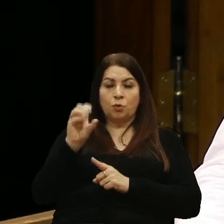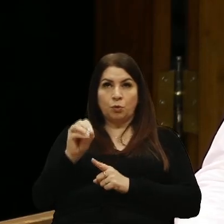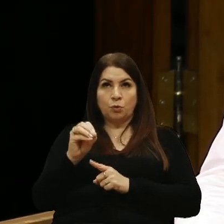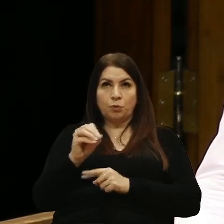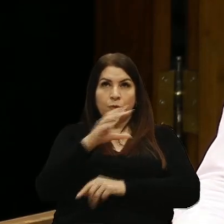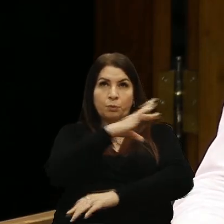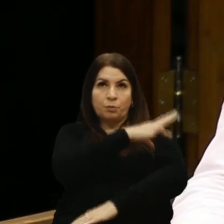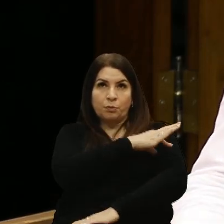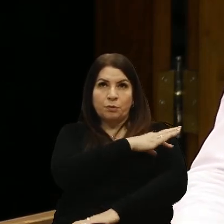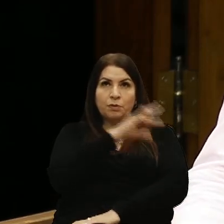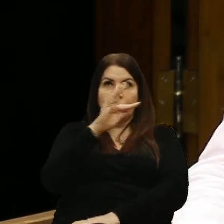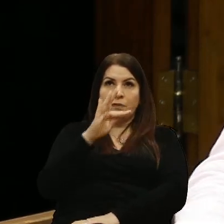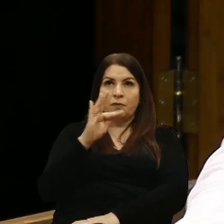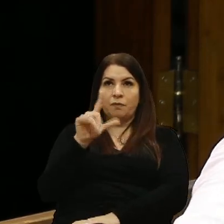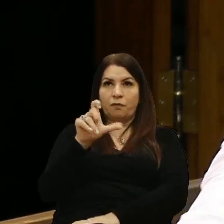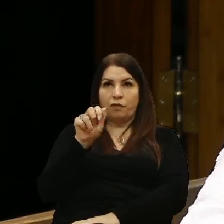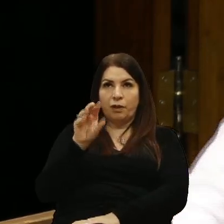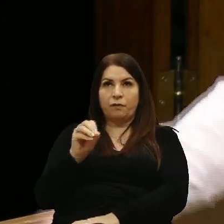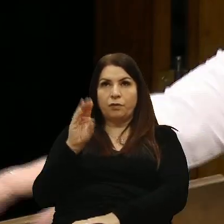Ramon homenageou Flávio Bolsonaro.